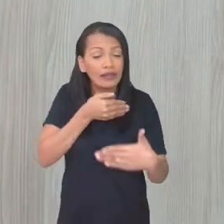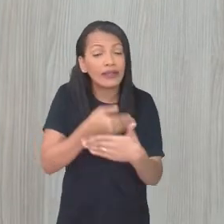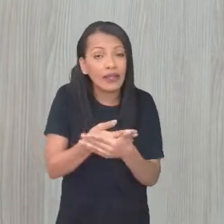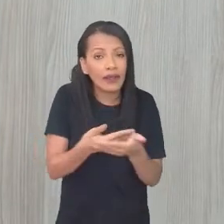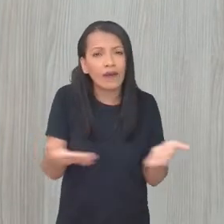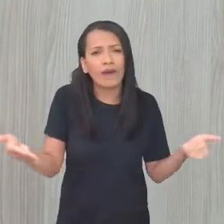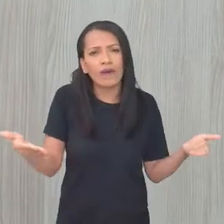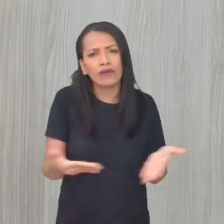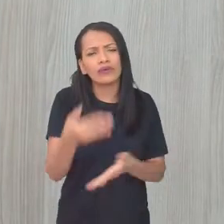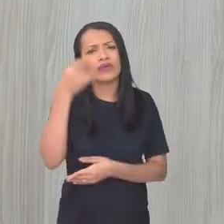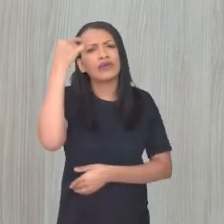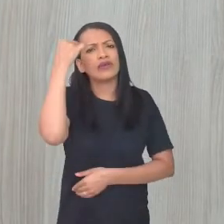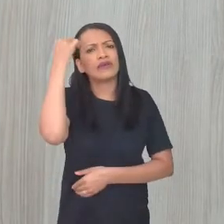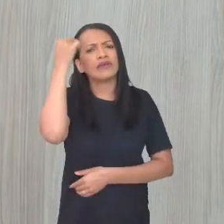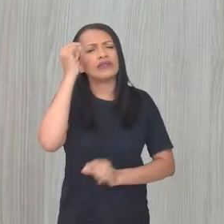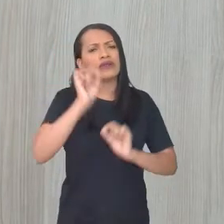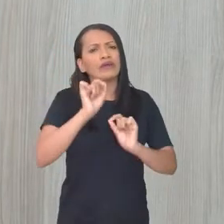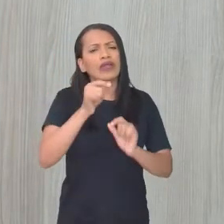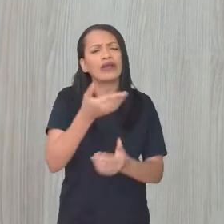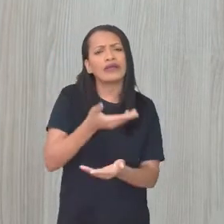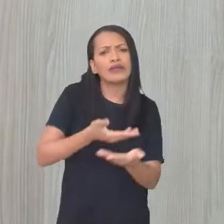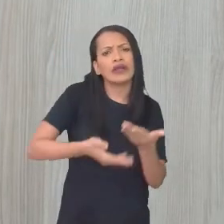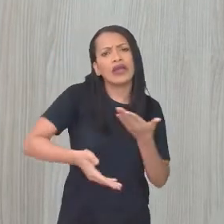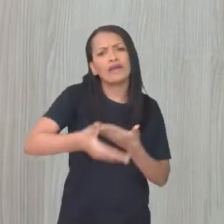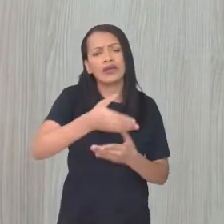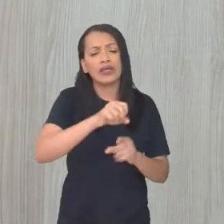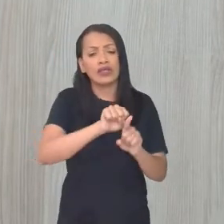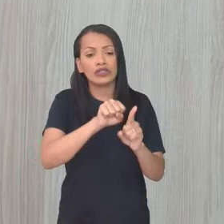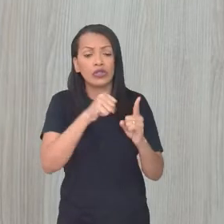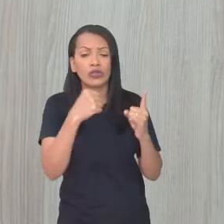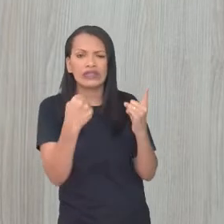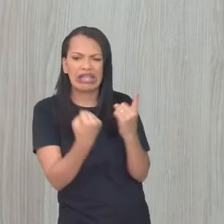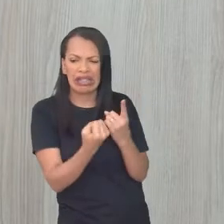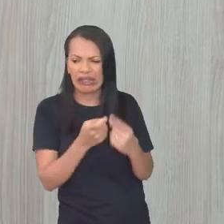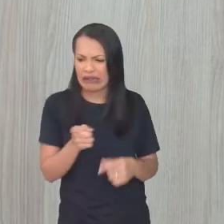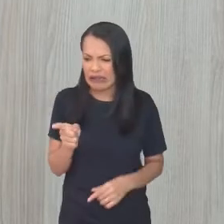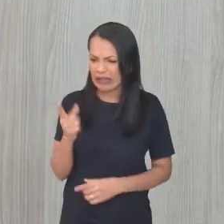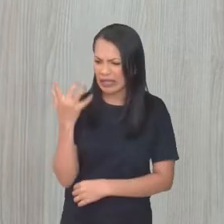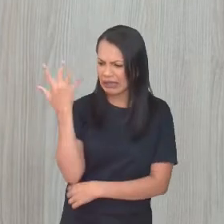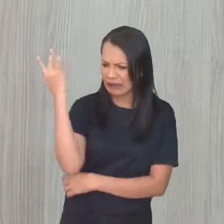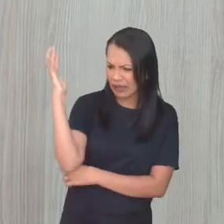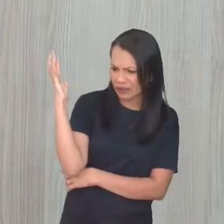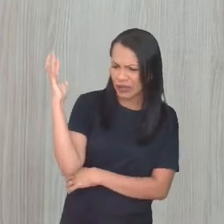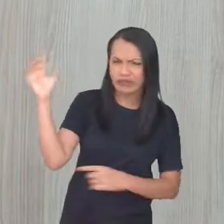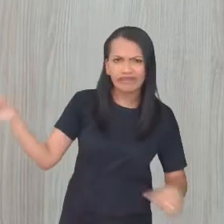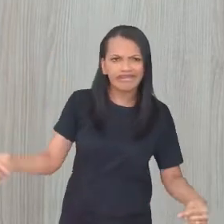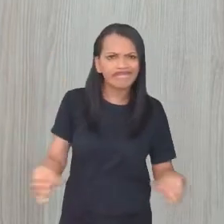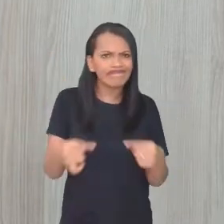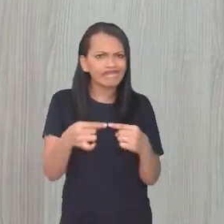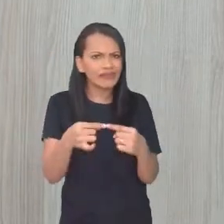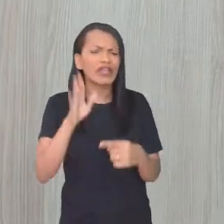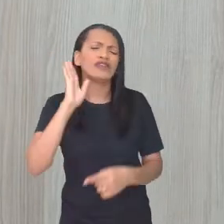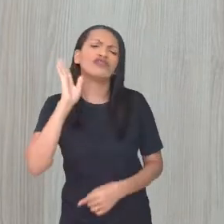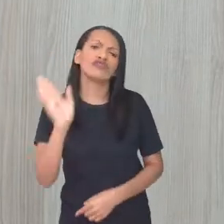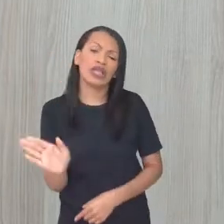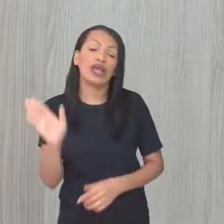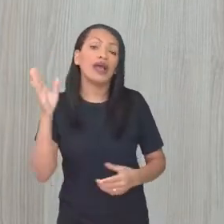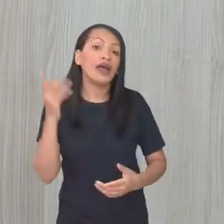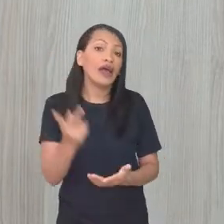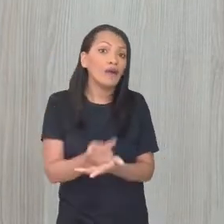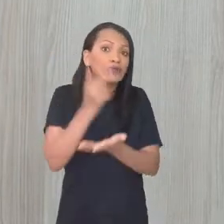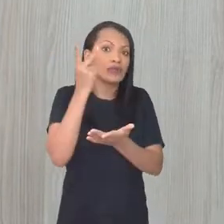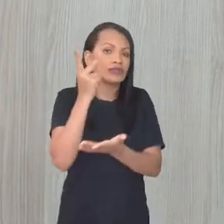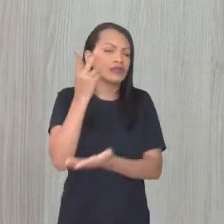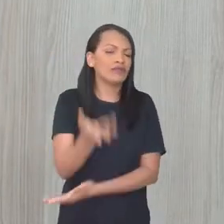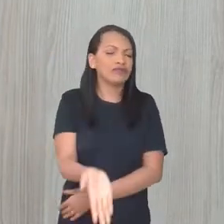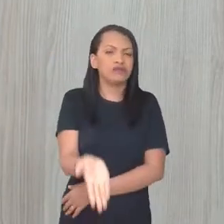Por pensar que relações sociedade e natureza ocorriam, né, desde o quê? Mas